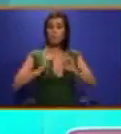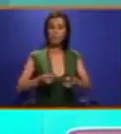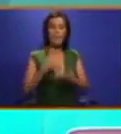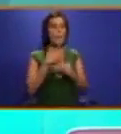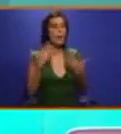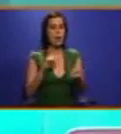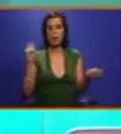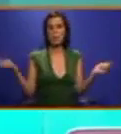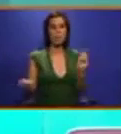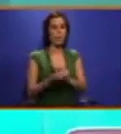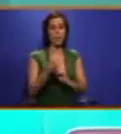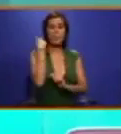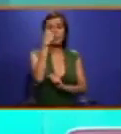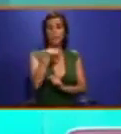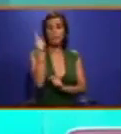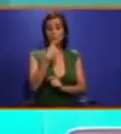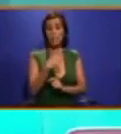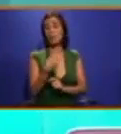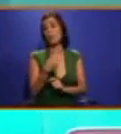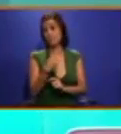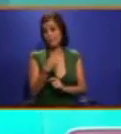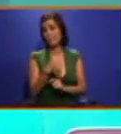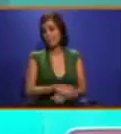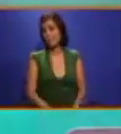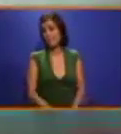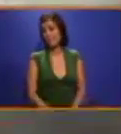maior mudança de visual porque alguma vez